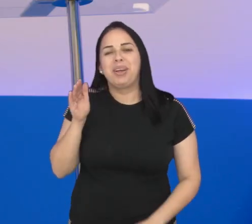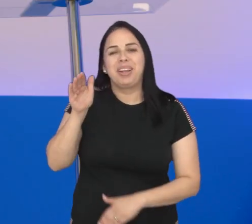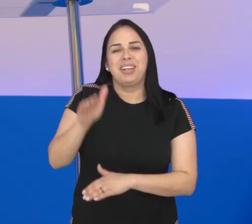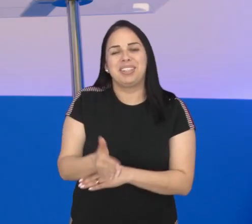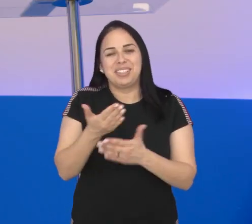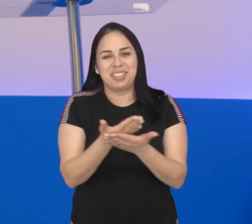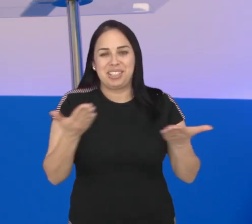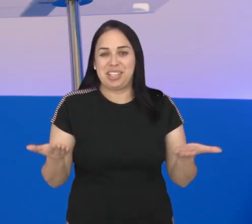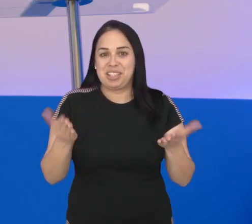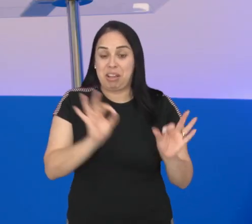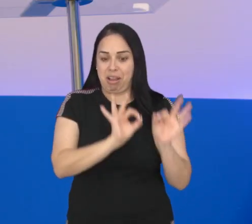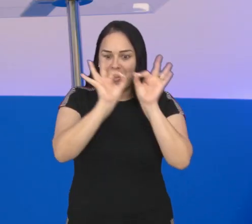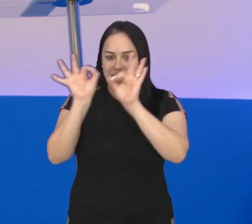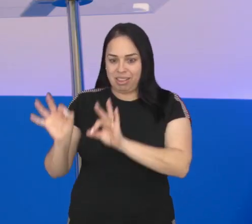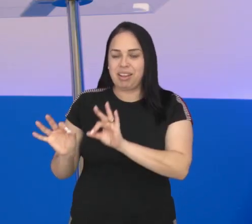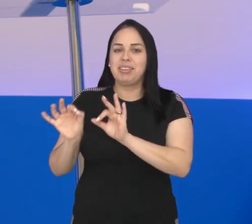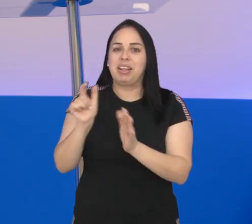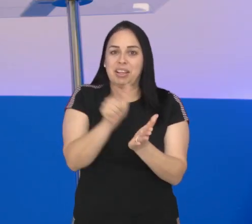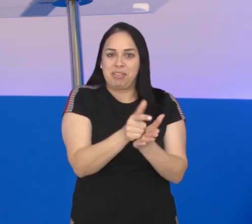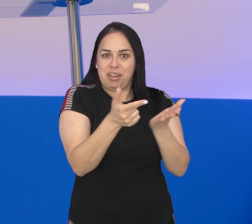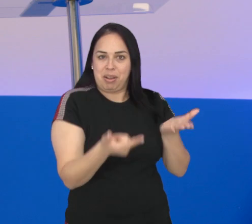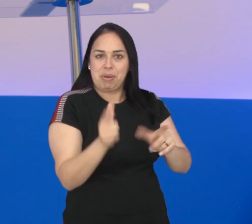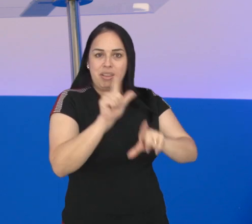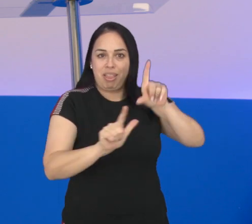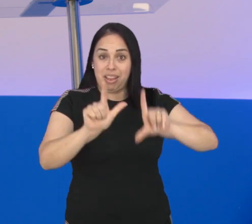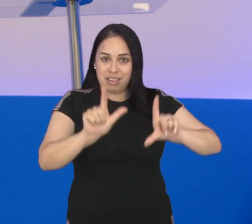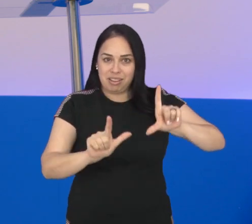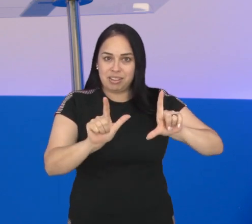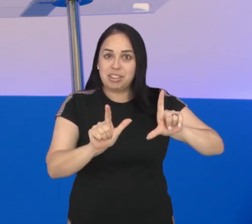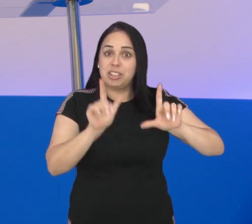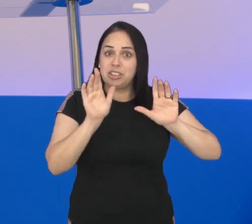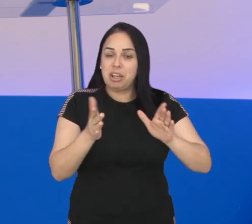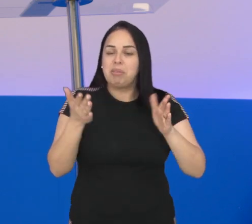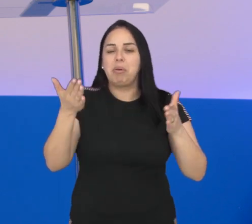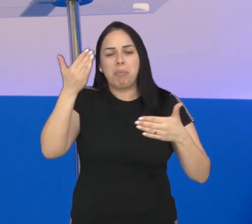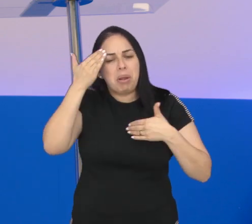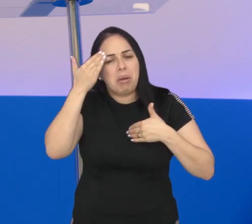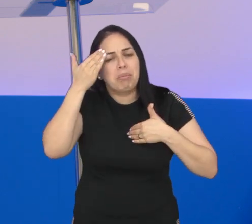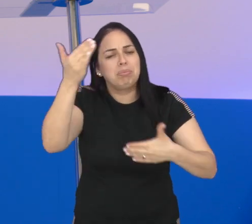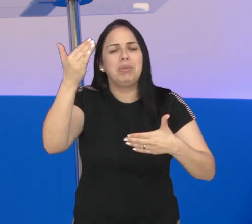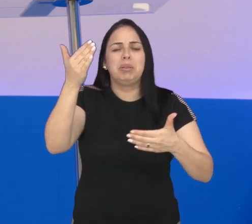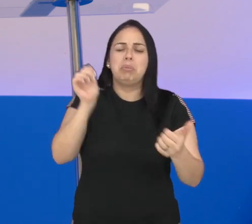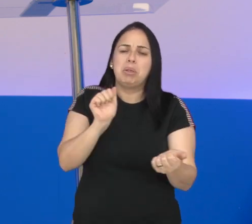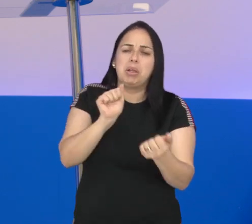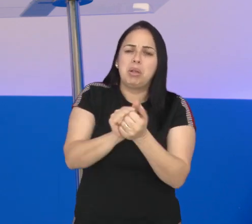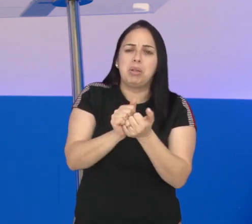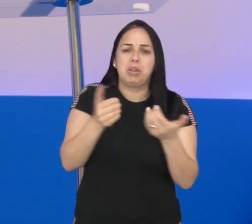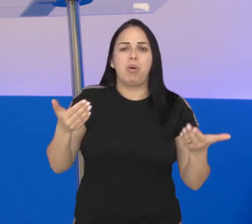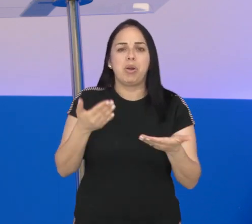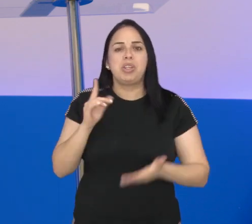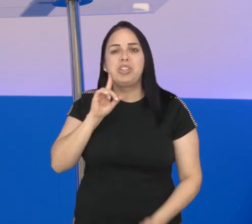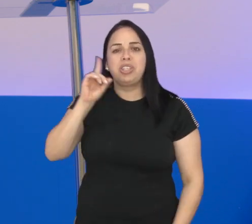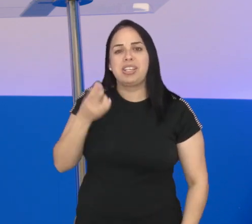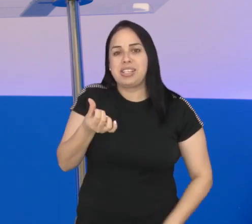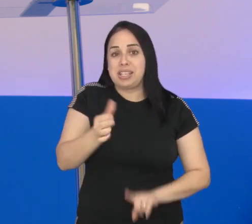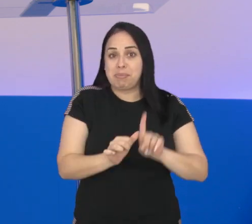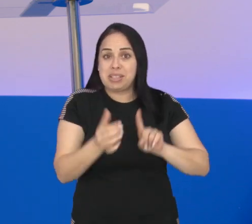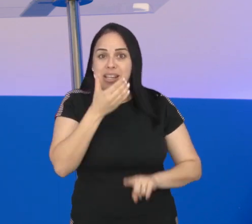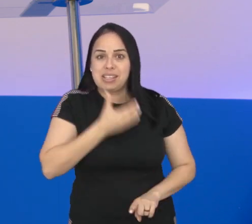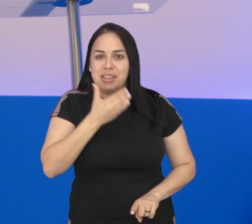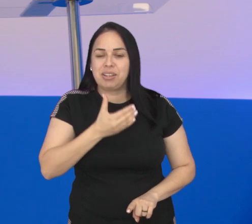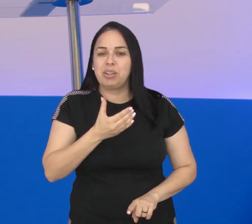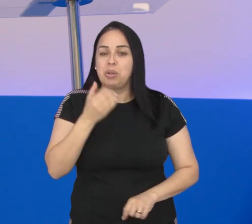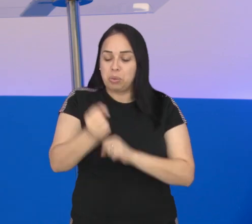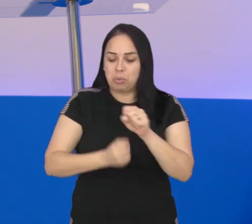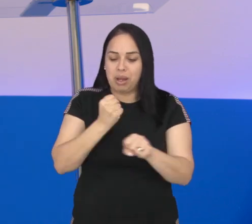boa tarde para você que acompanha a programação da TV Câmara. Desde já eu agradeço a sua companhia. Hoje é dia 6 de dezembro